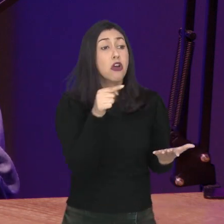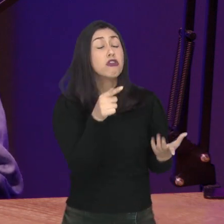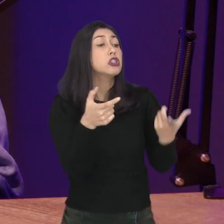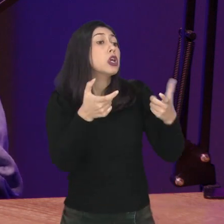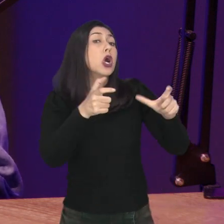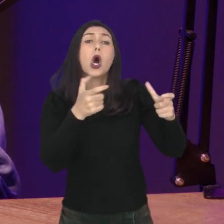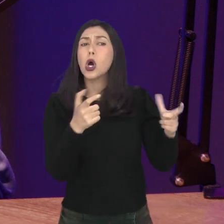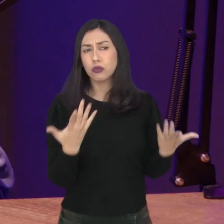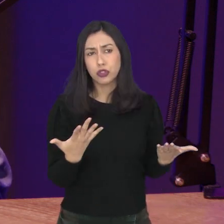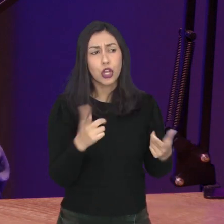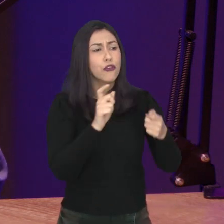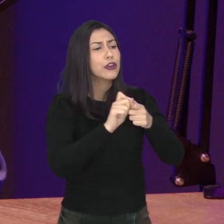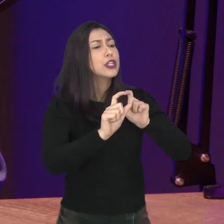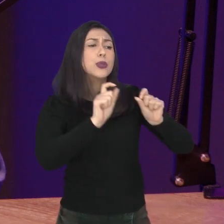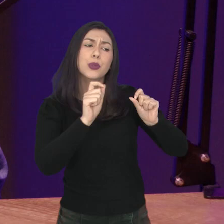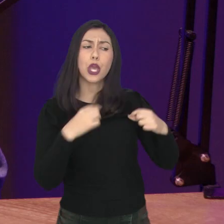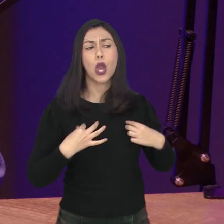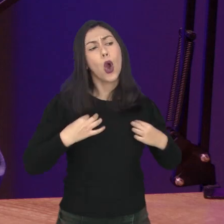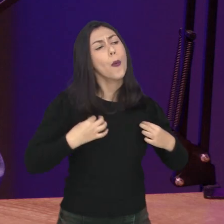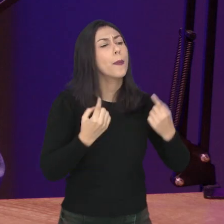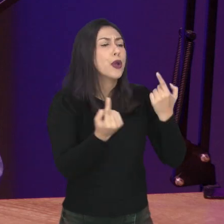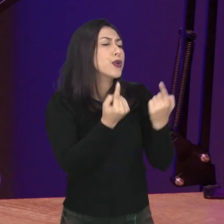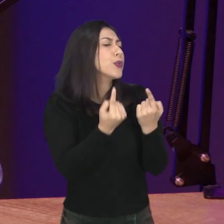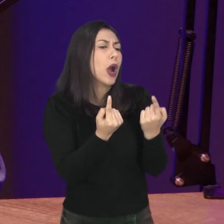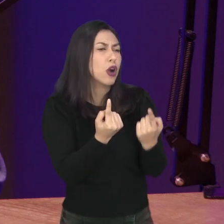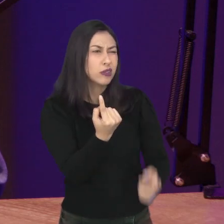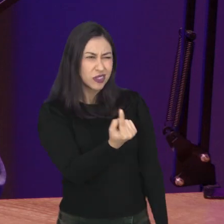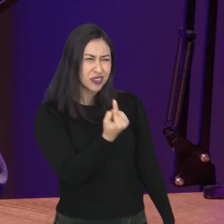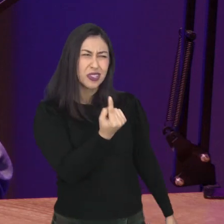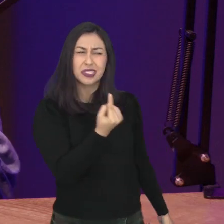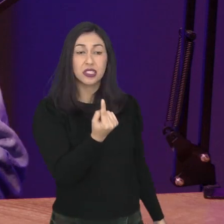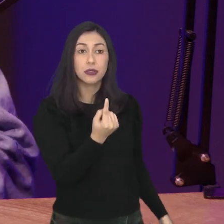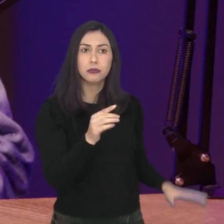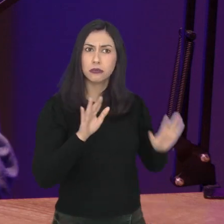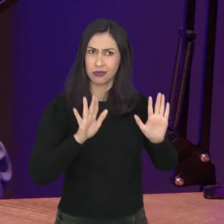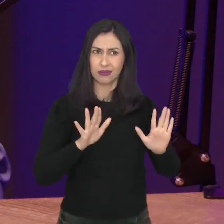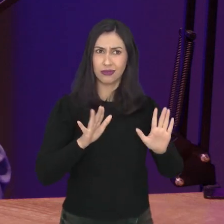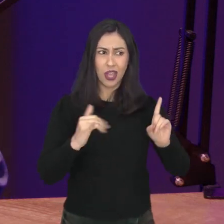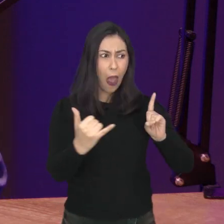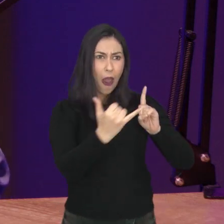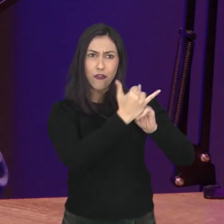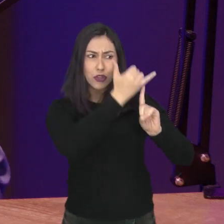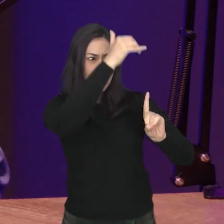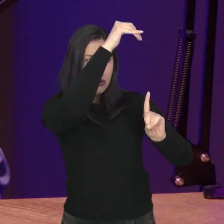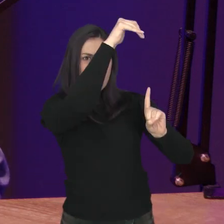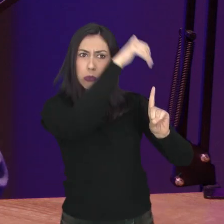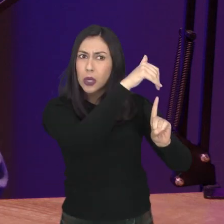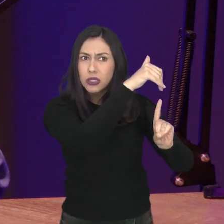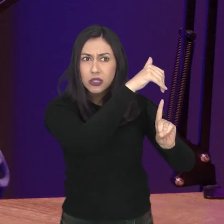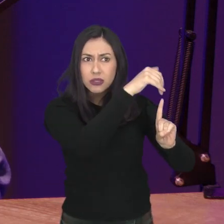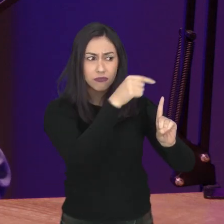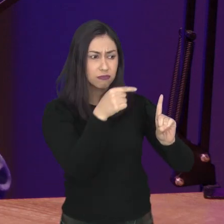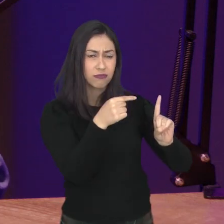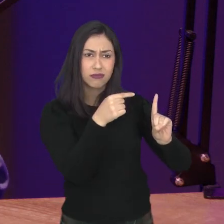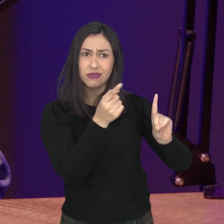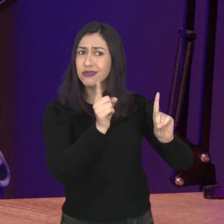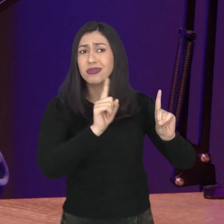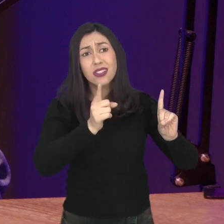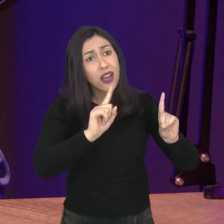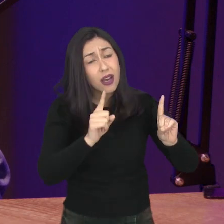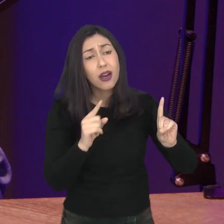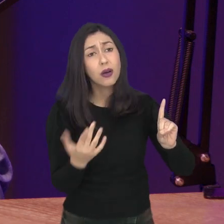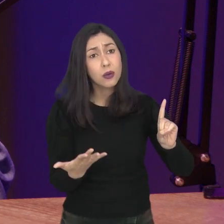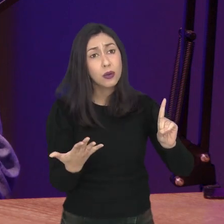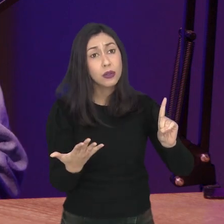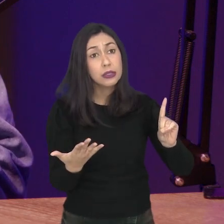que você estava fazendo? Você estava sozinha? Que roupa você estava vestindo? E a questão acaba ficando muito na vítima, como se a vítima também tivesse